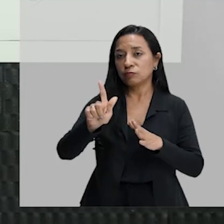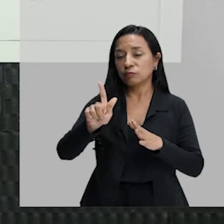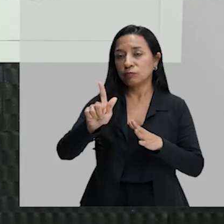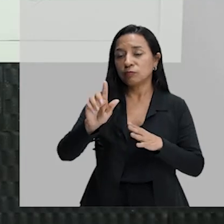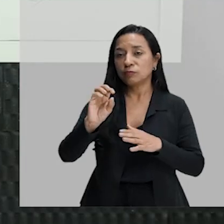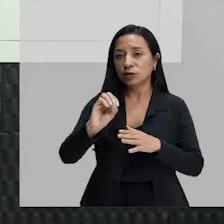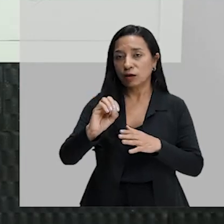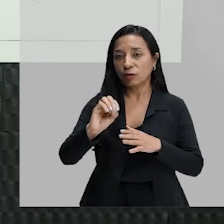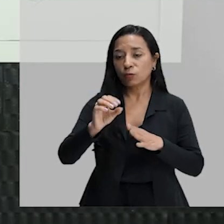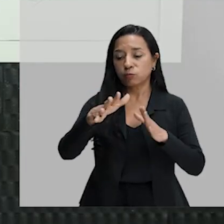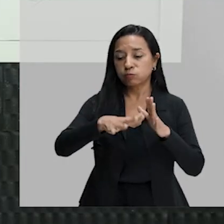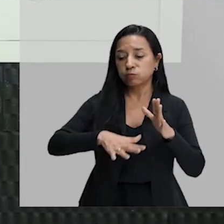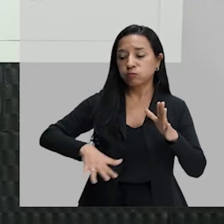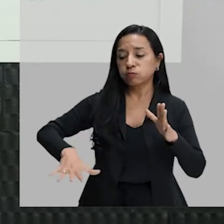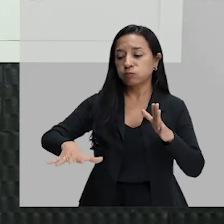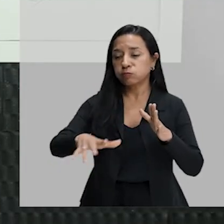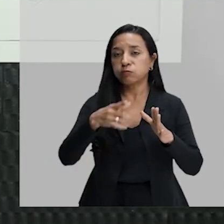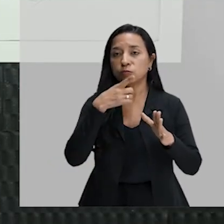aqui,